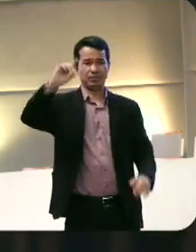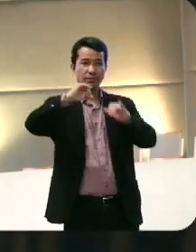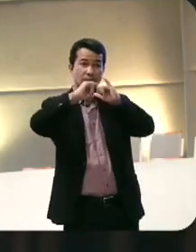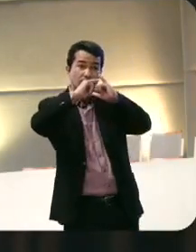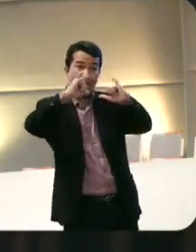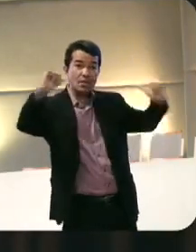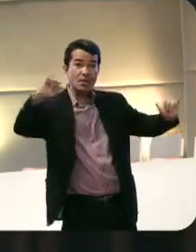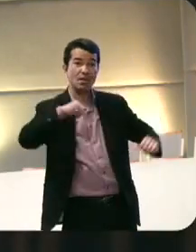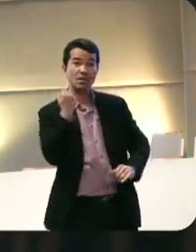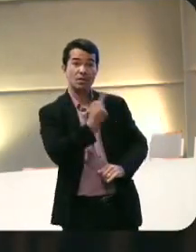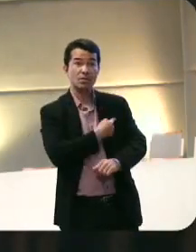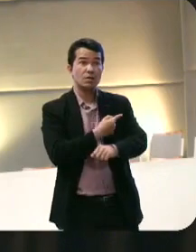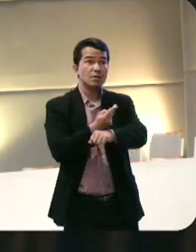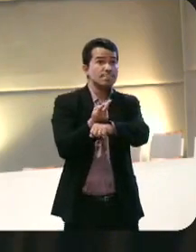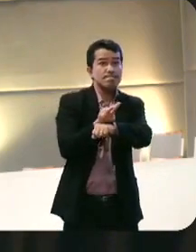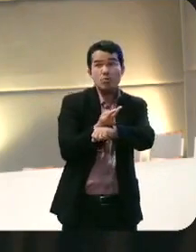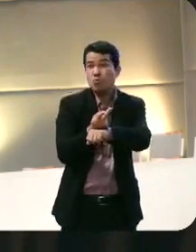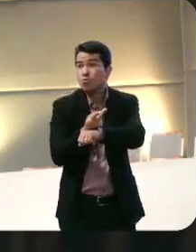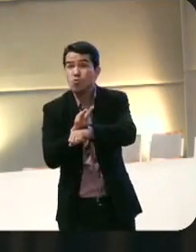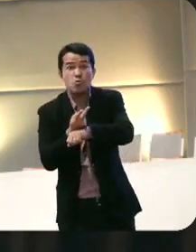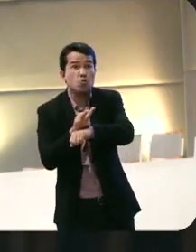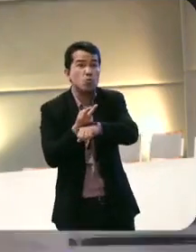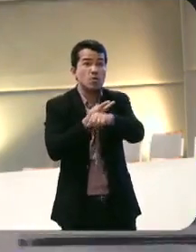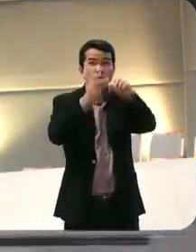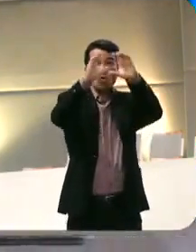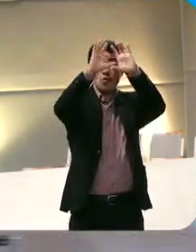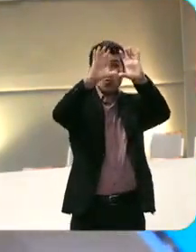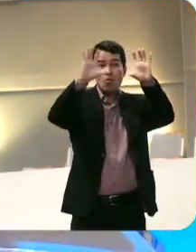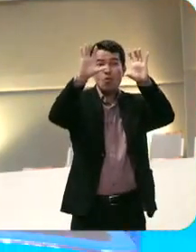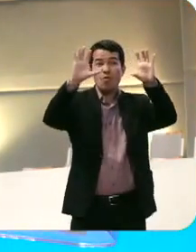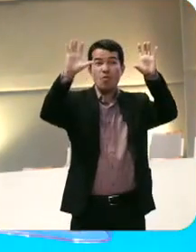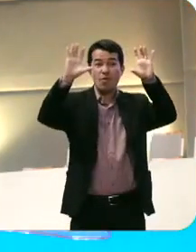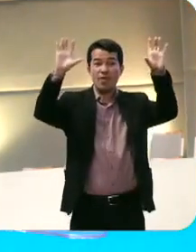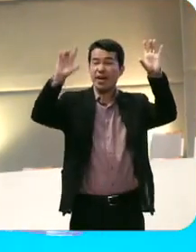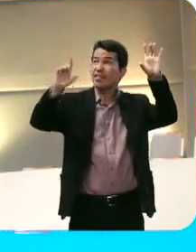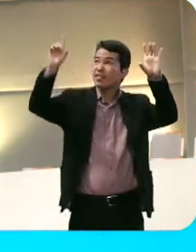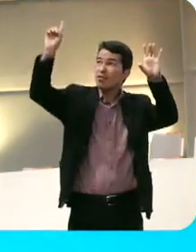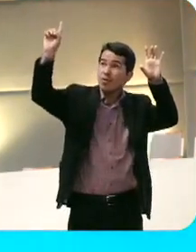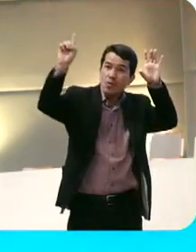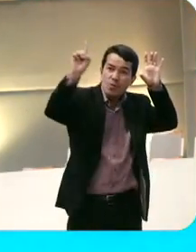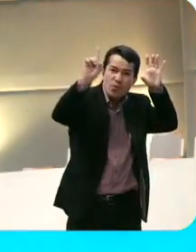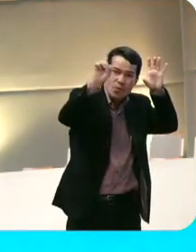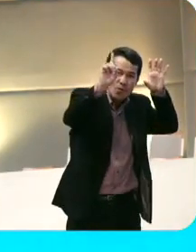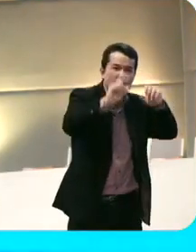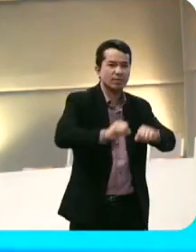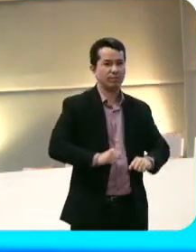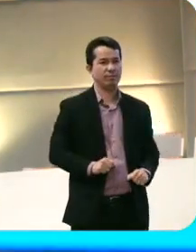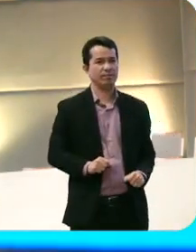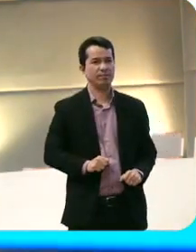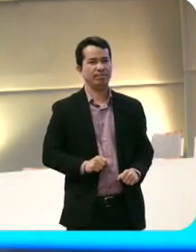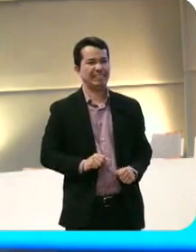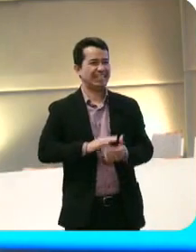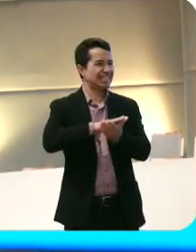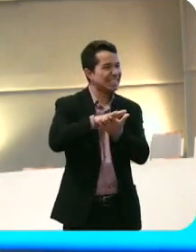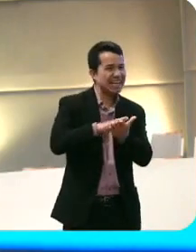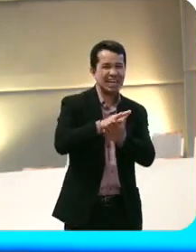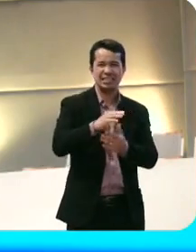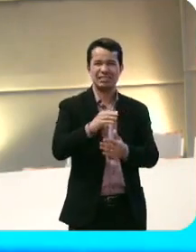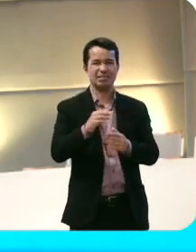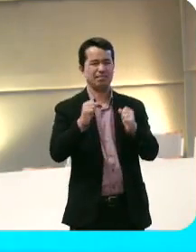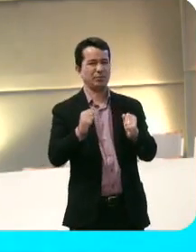da nuvem e nada no caminho pode nos atrapalhar nesse sentido. A primeira coisa